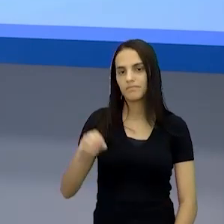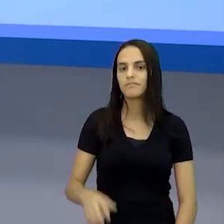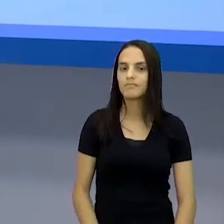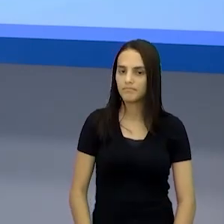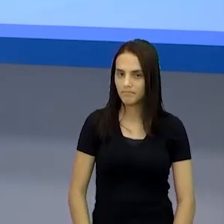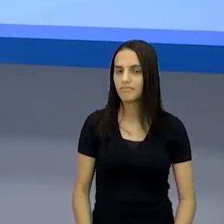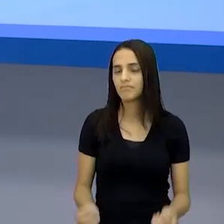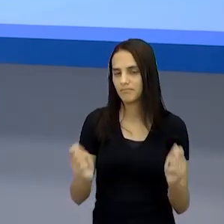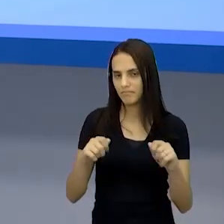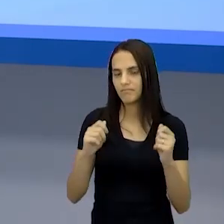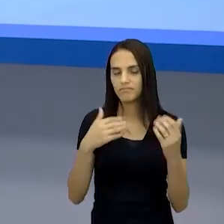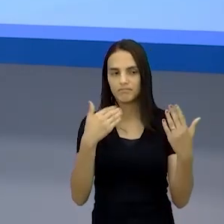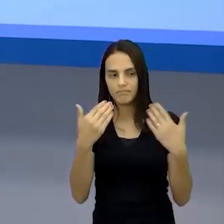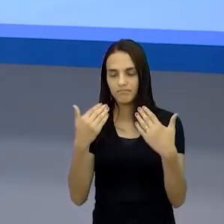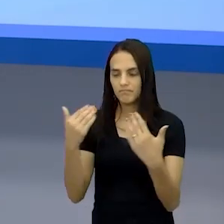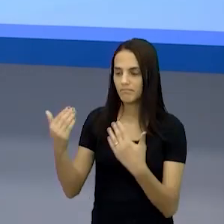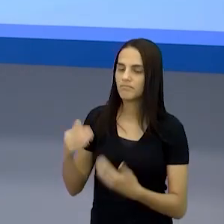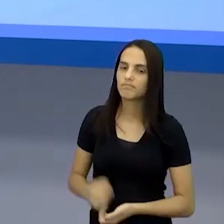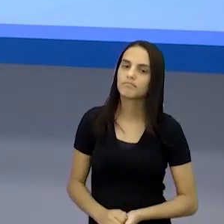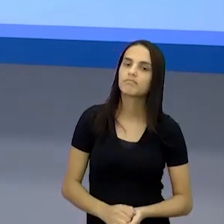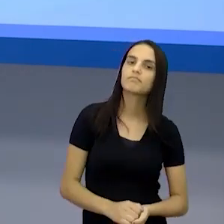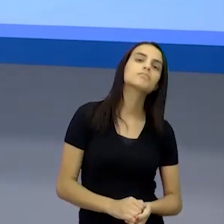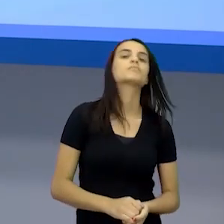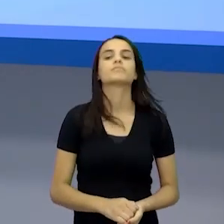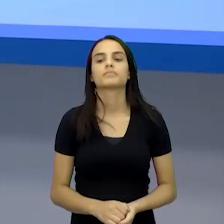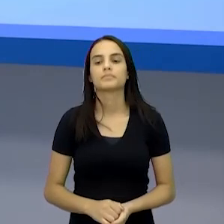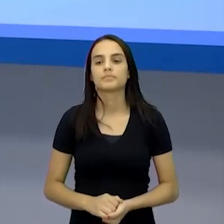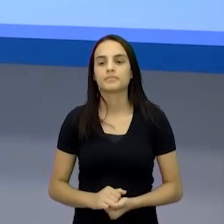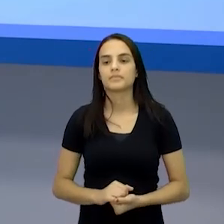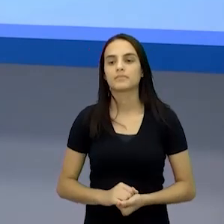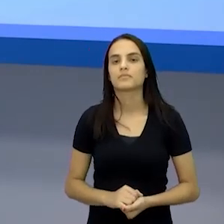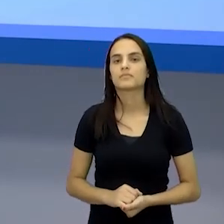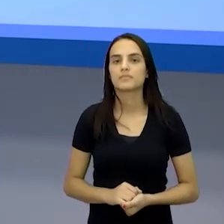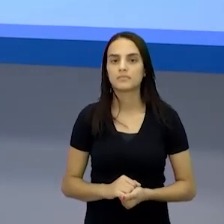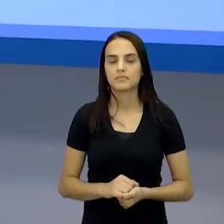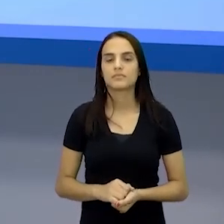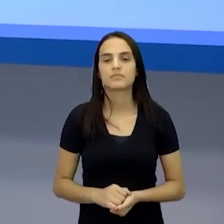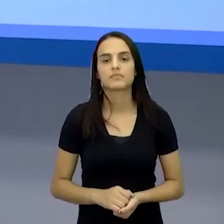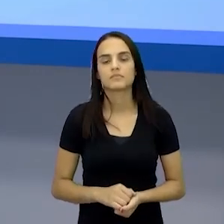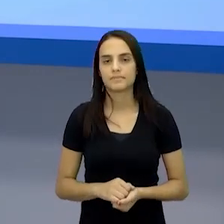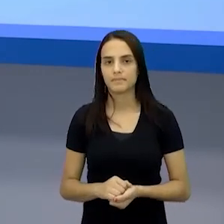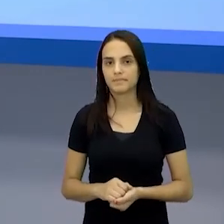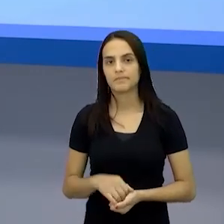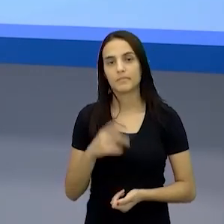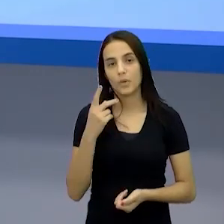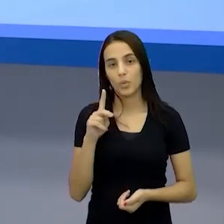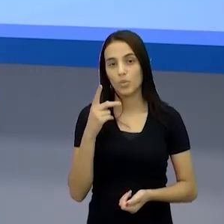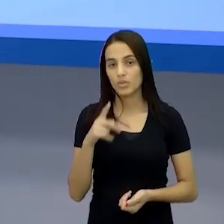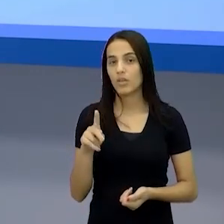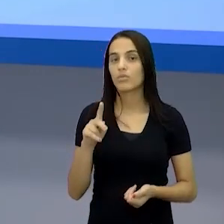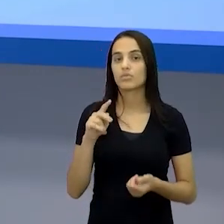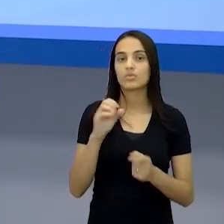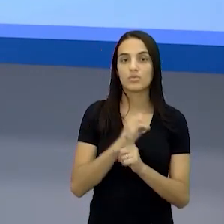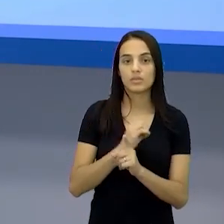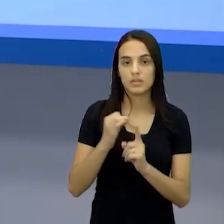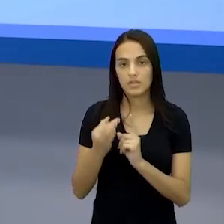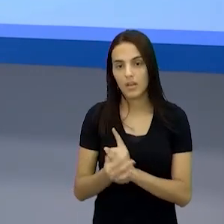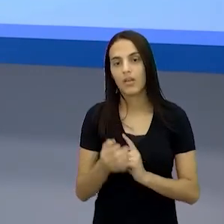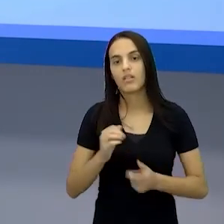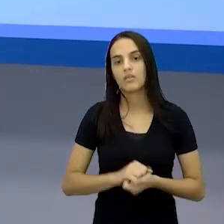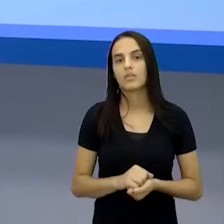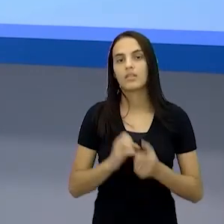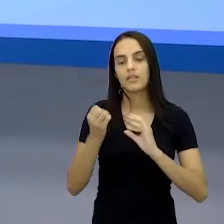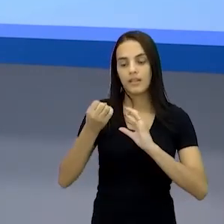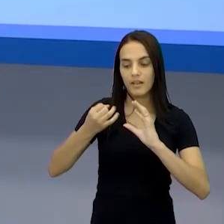legal fazer uma comparação, né? Tendo aí seu aspecto econômico, seu aspecto social, né, aquele